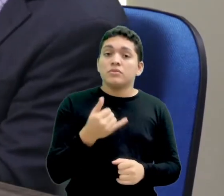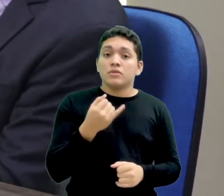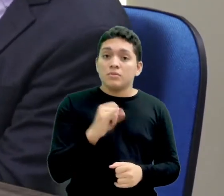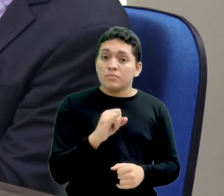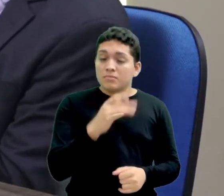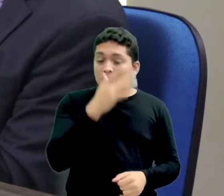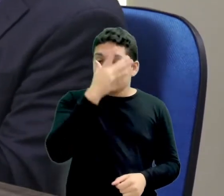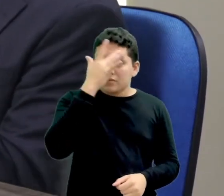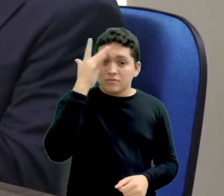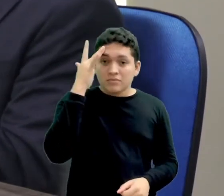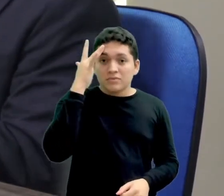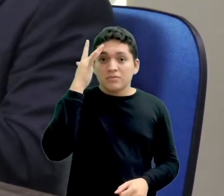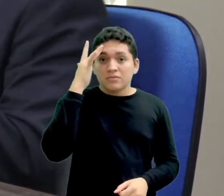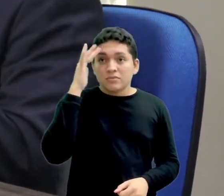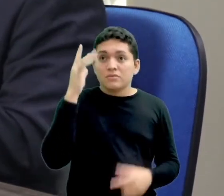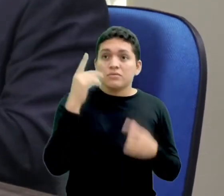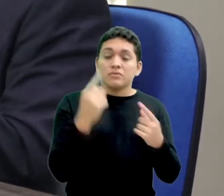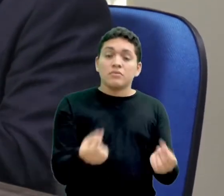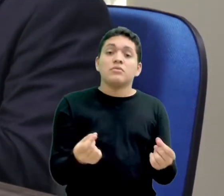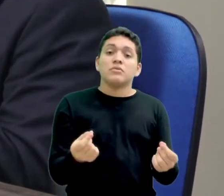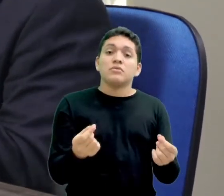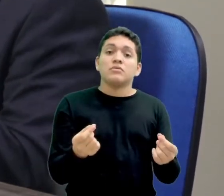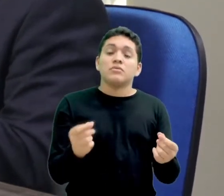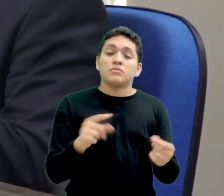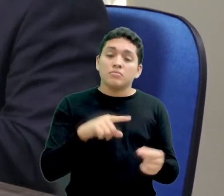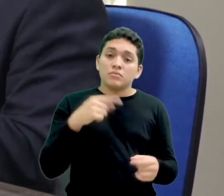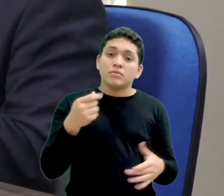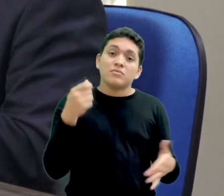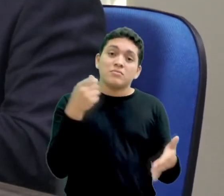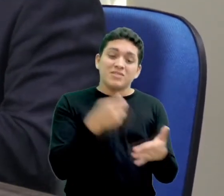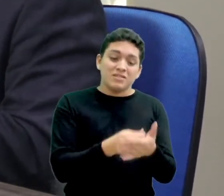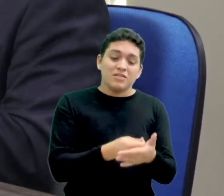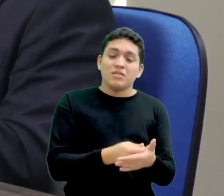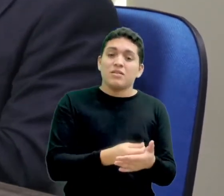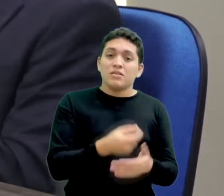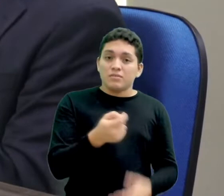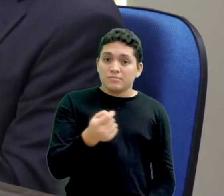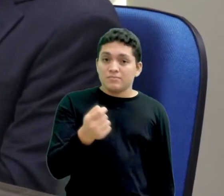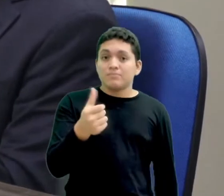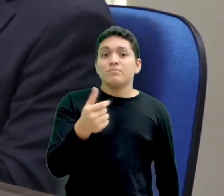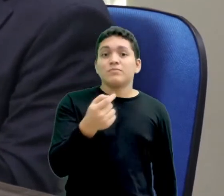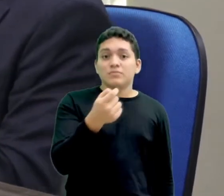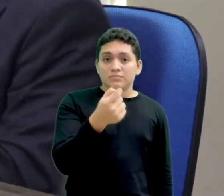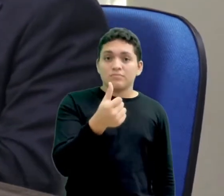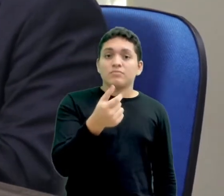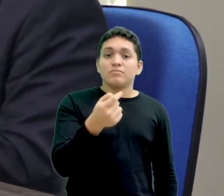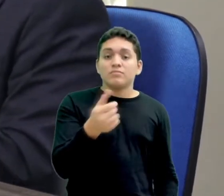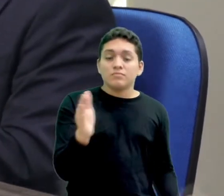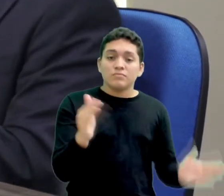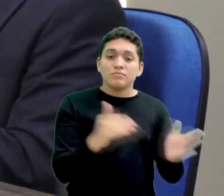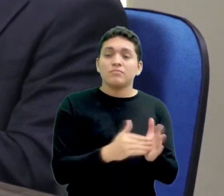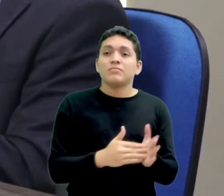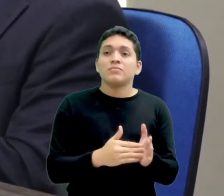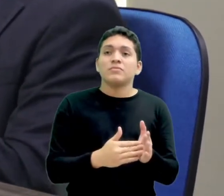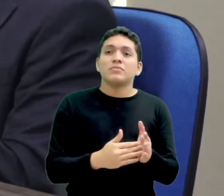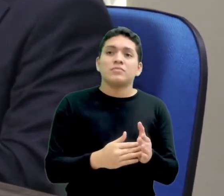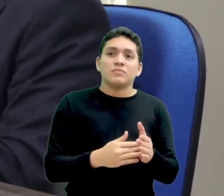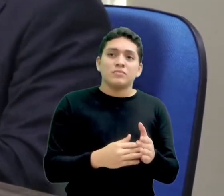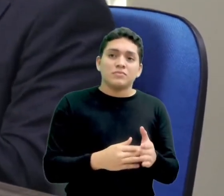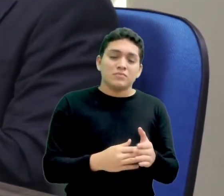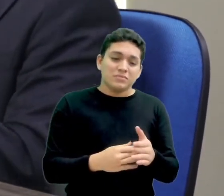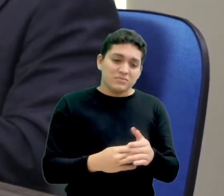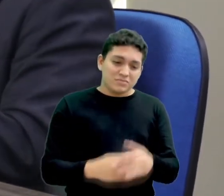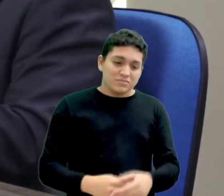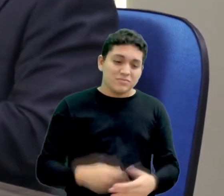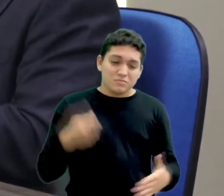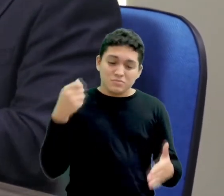sairá da prisão quando pagar o último centil, o último centavo. Ou seja, a condenação ela é gravíssima,